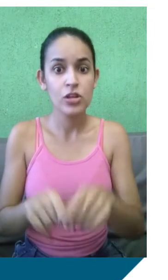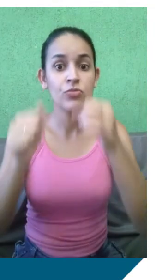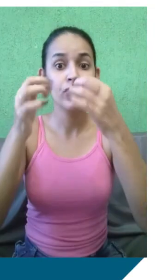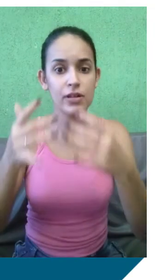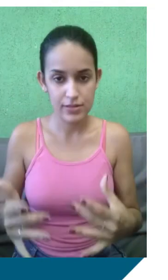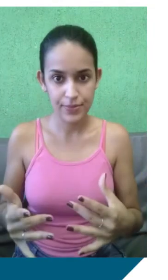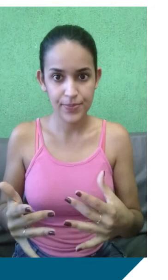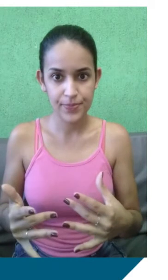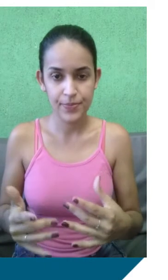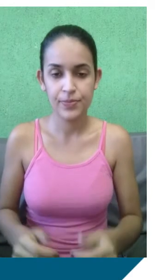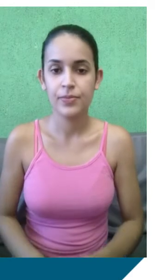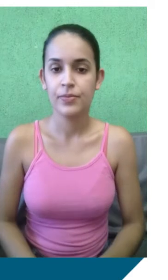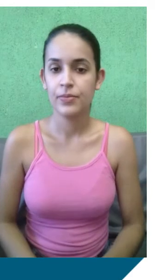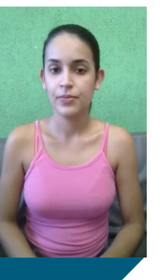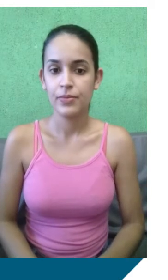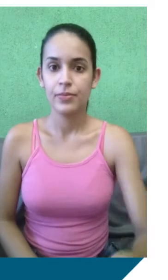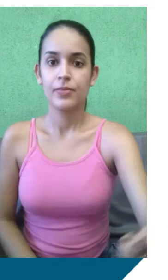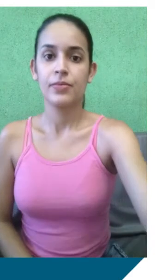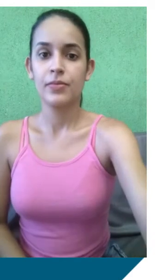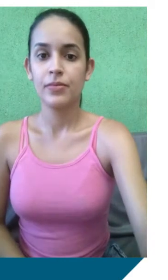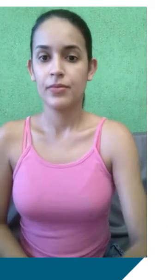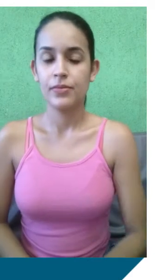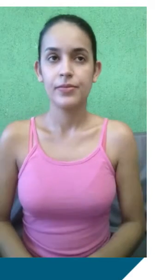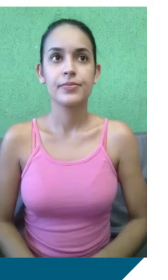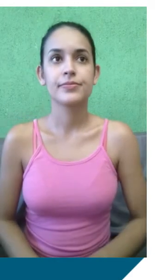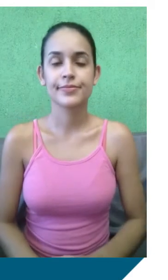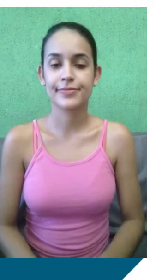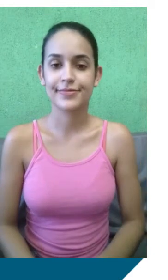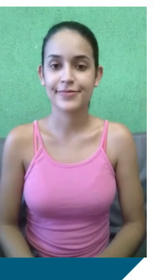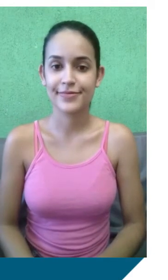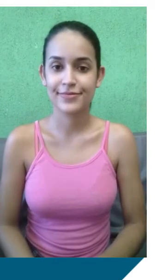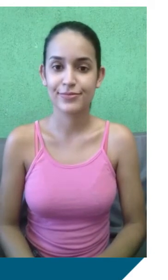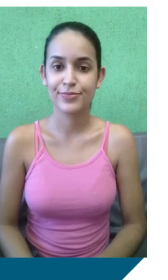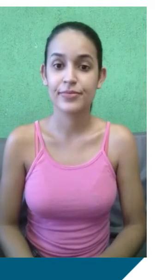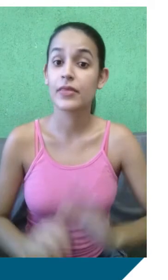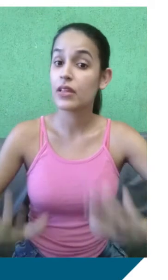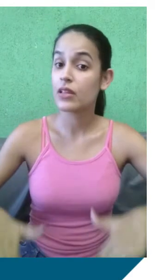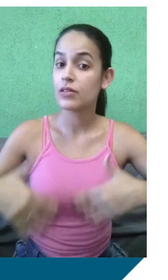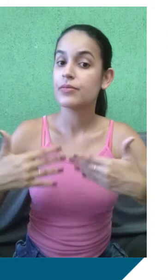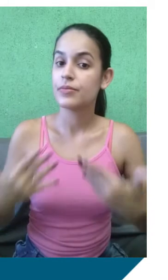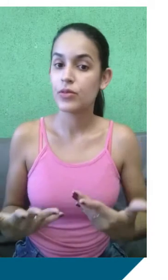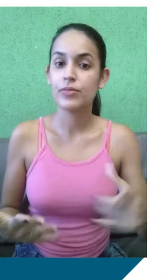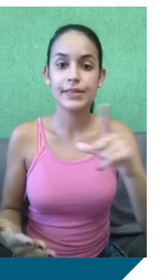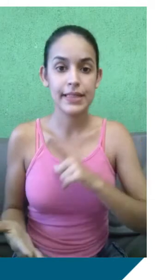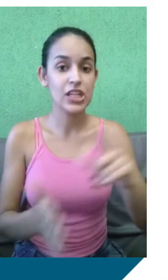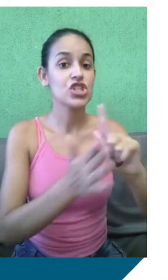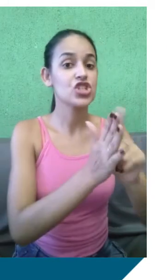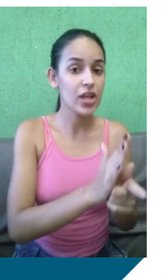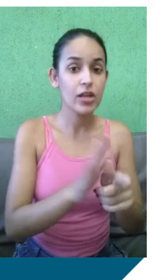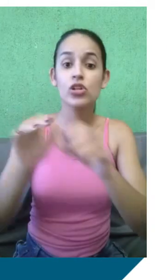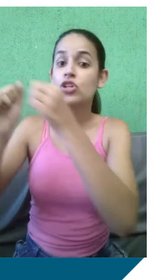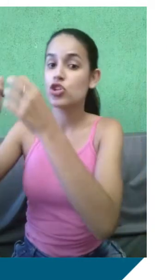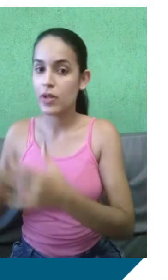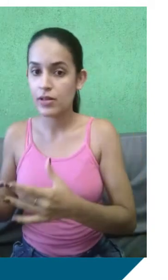justificativa que se relaciona com as intenções comunicativas de cada gênero, conforme citado no enunciado. Assim,